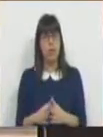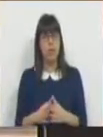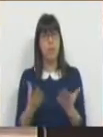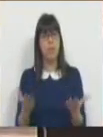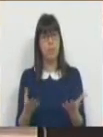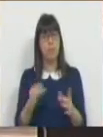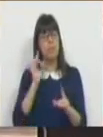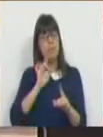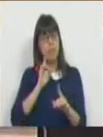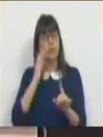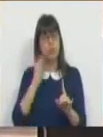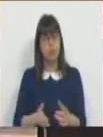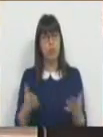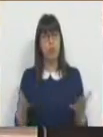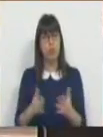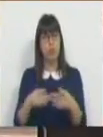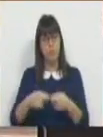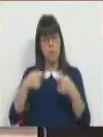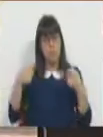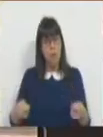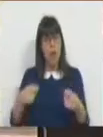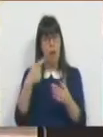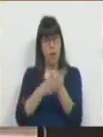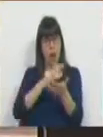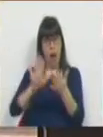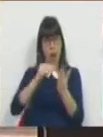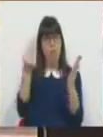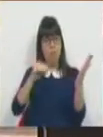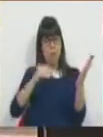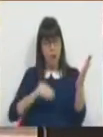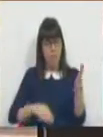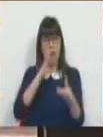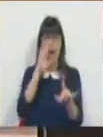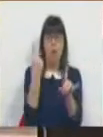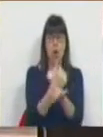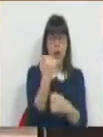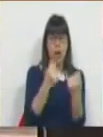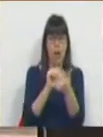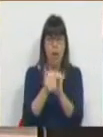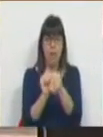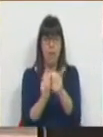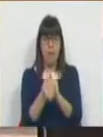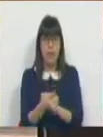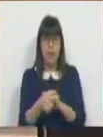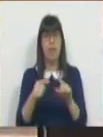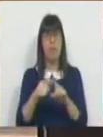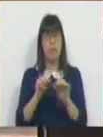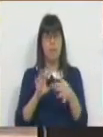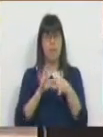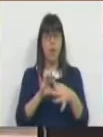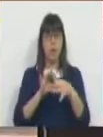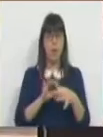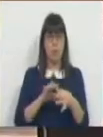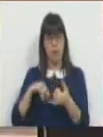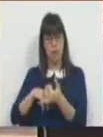É, portanto, a mais elementar justiça o alargamento desta isenção à aquisição de viaturas adaptadas por parte de